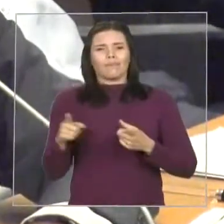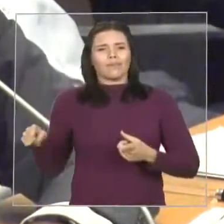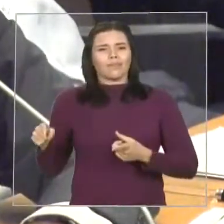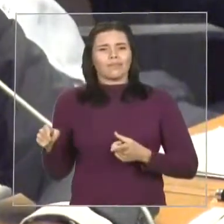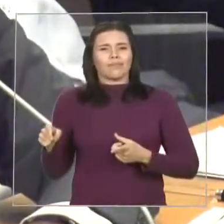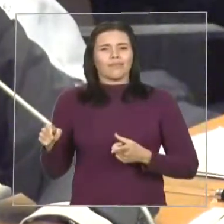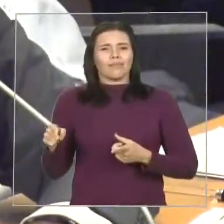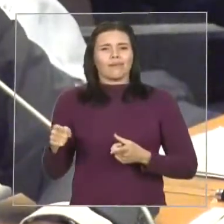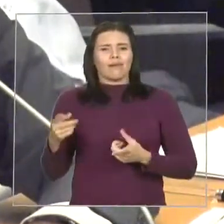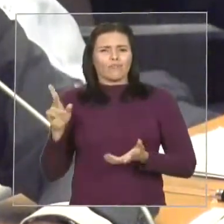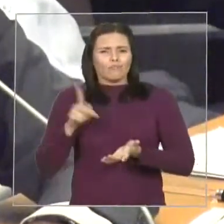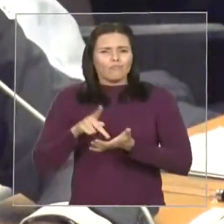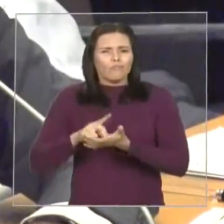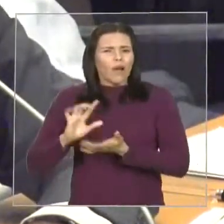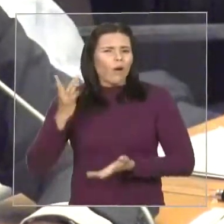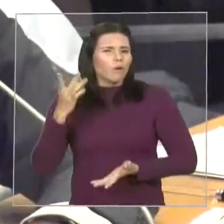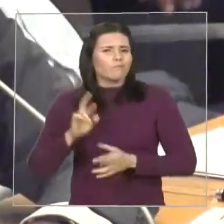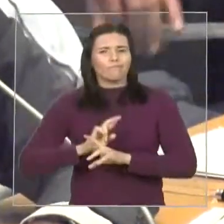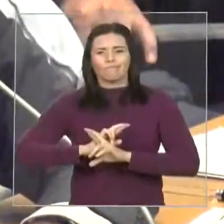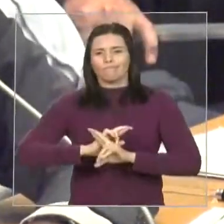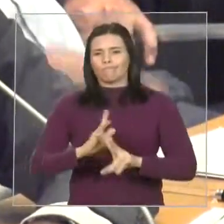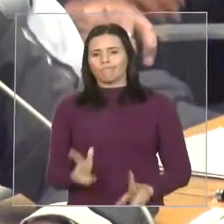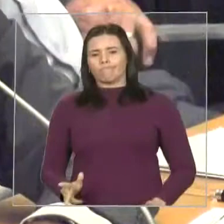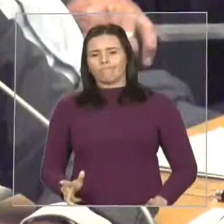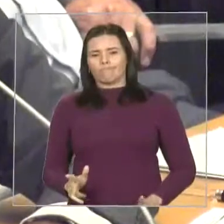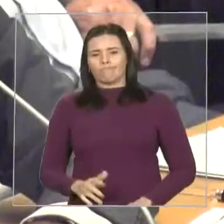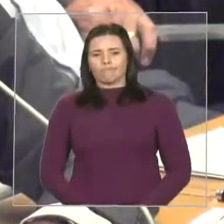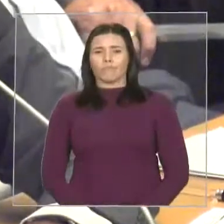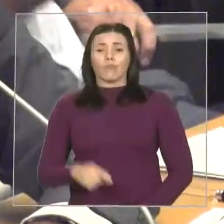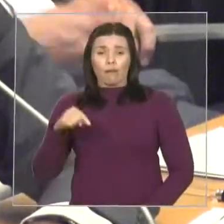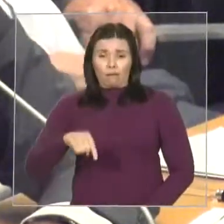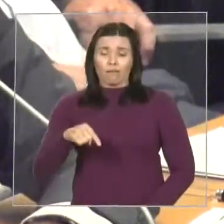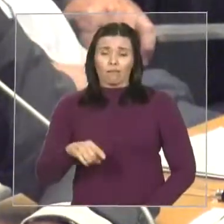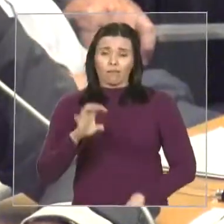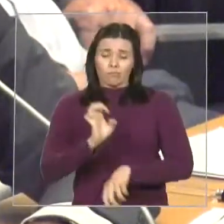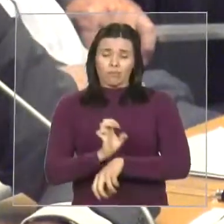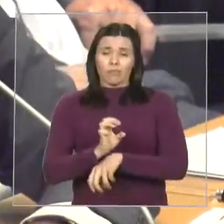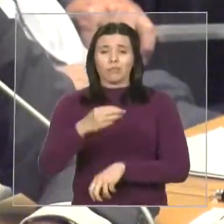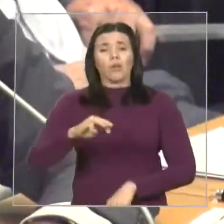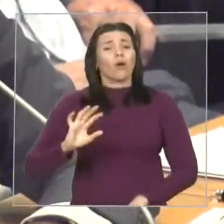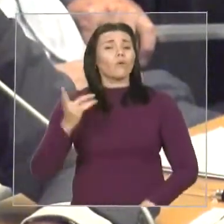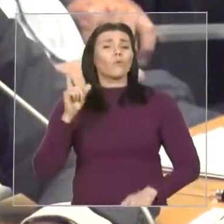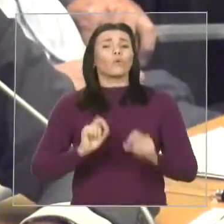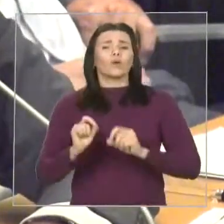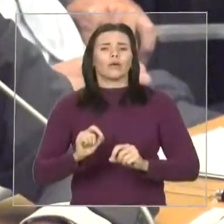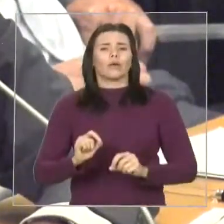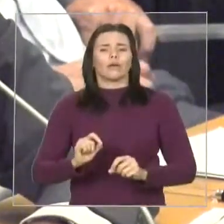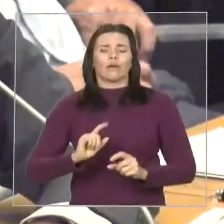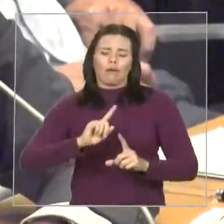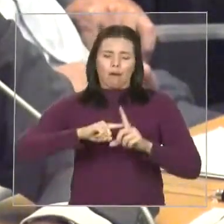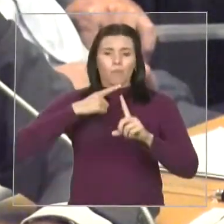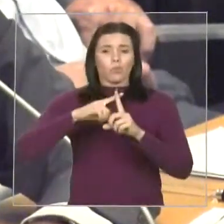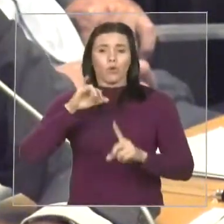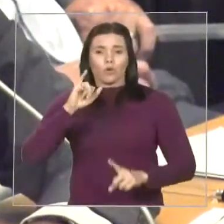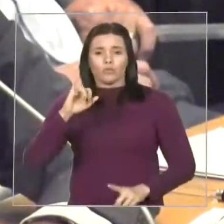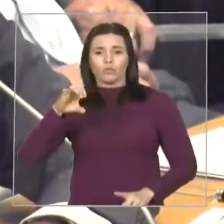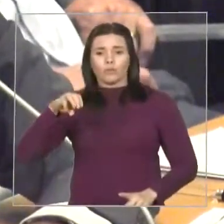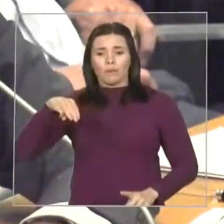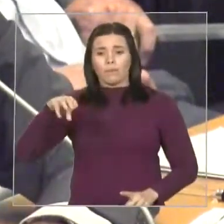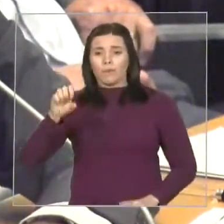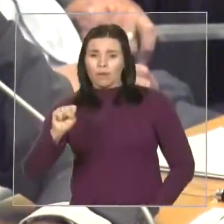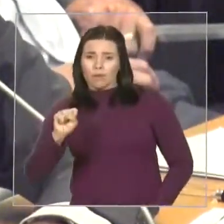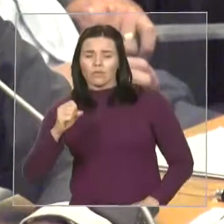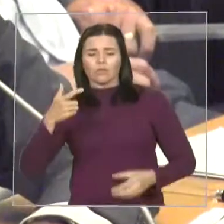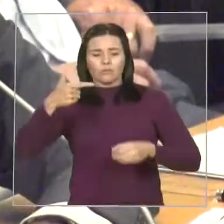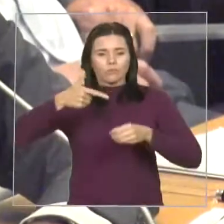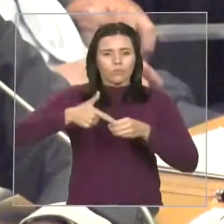ele taxou, é aquele microempresário, aumentou o ICMS na conta de energia, na conta de